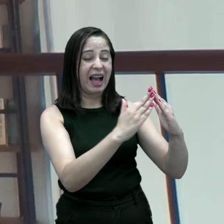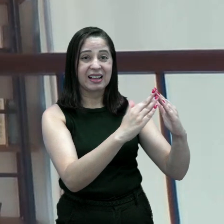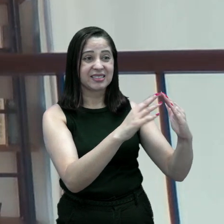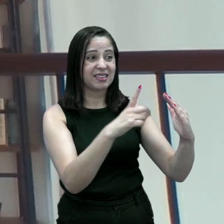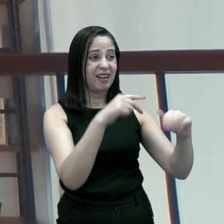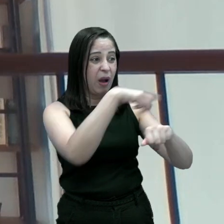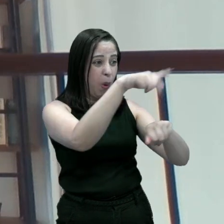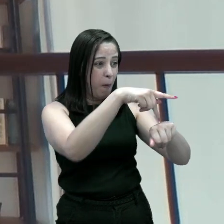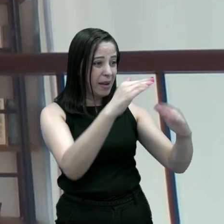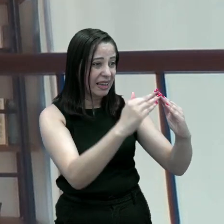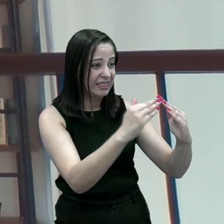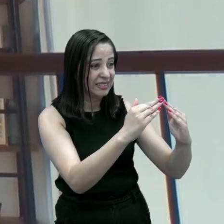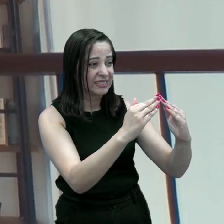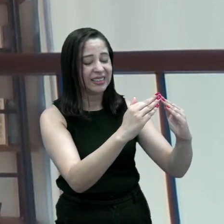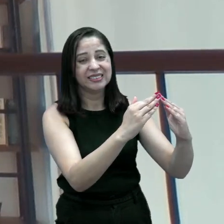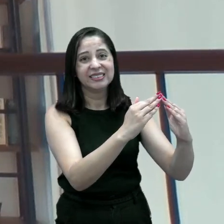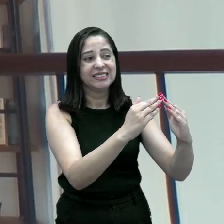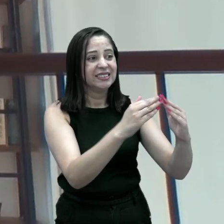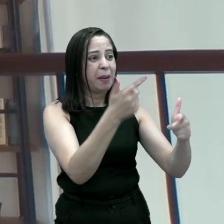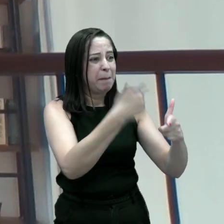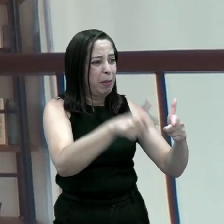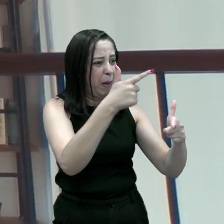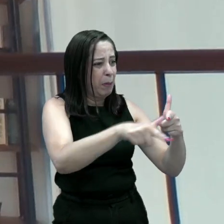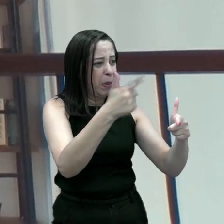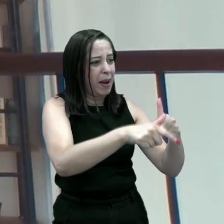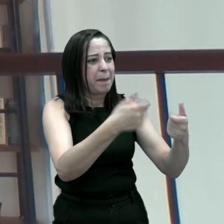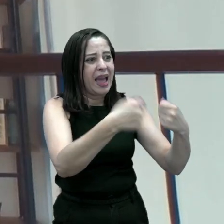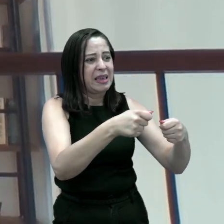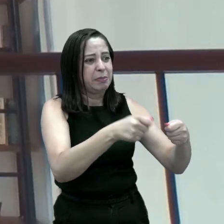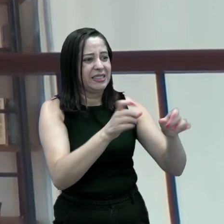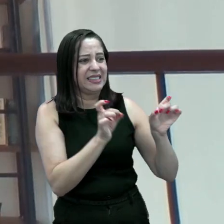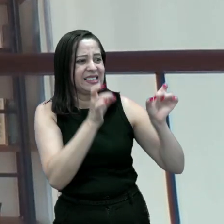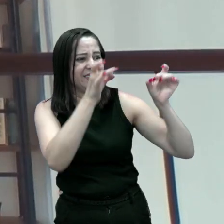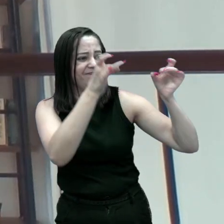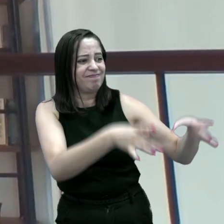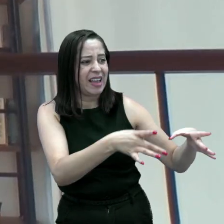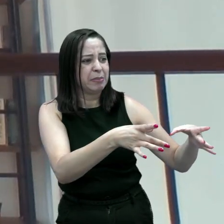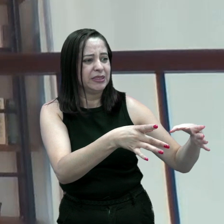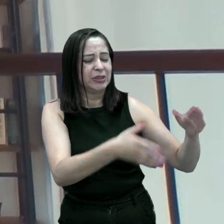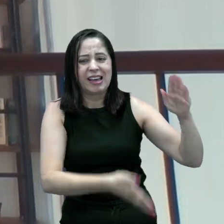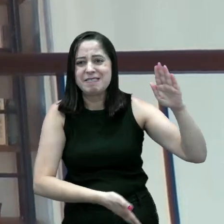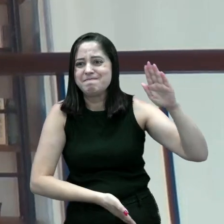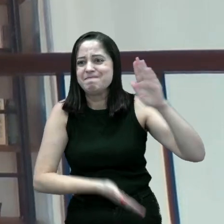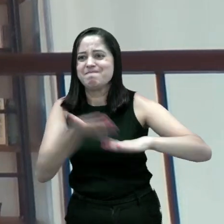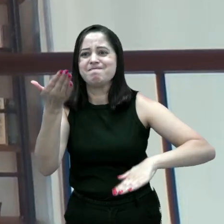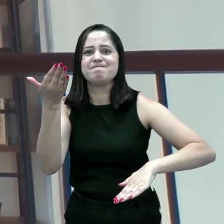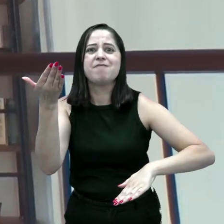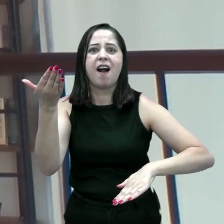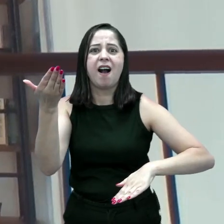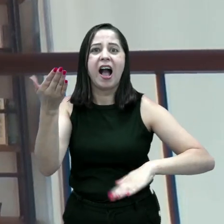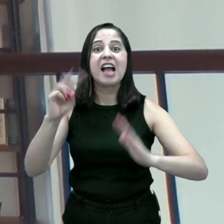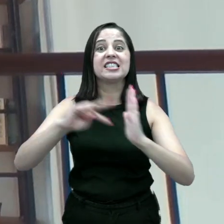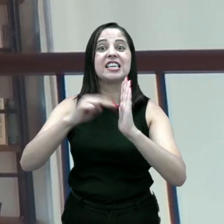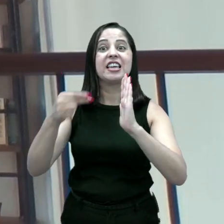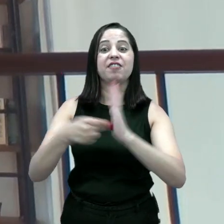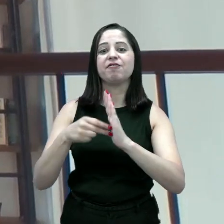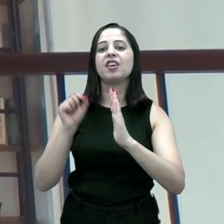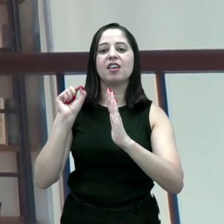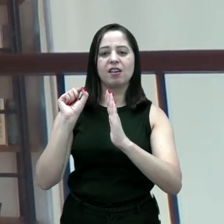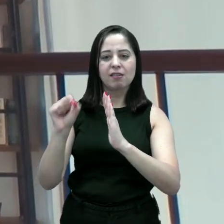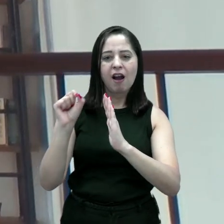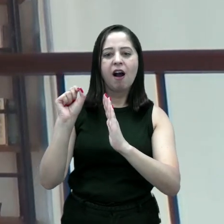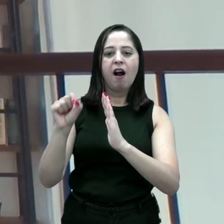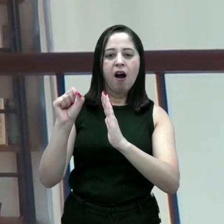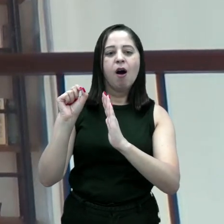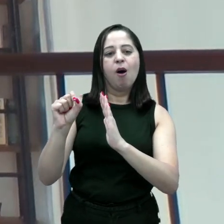né? Quando a gente não tem opção de estar no nosso país, a gente precisa deixá-lo, aí é uma condição de refúgio, né? E o Brasil